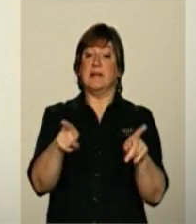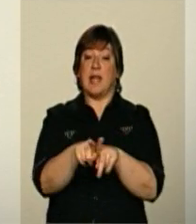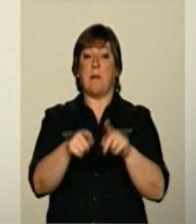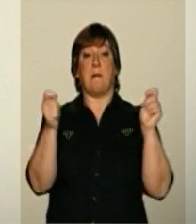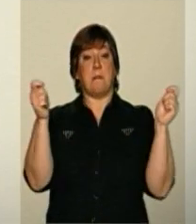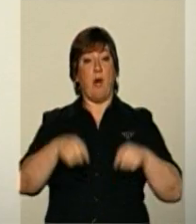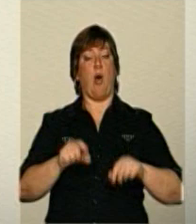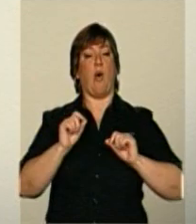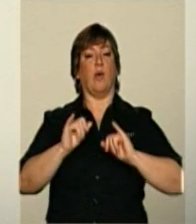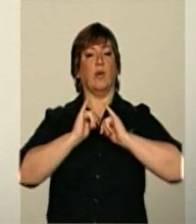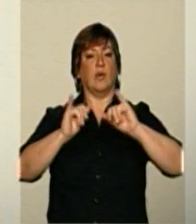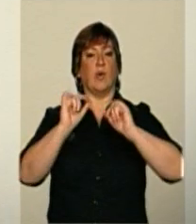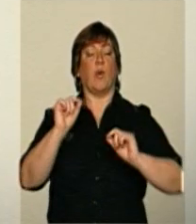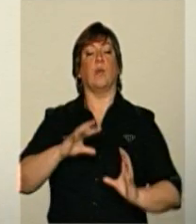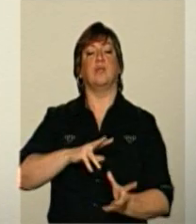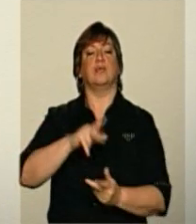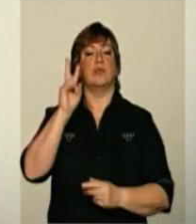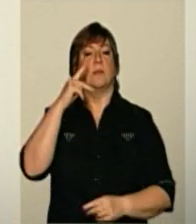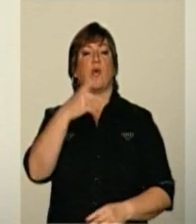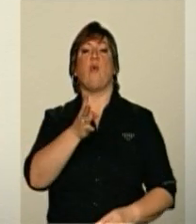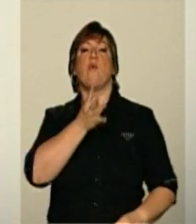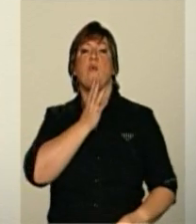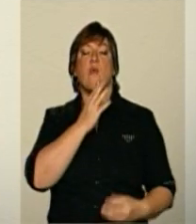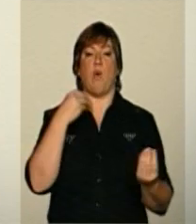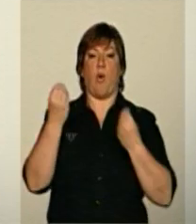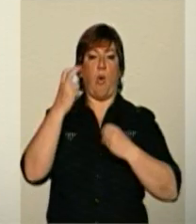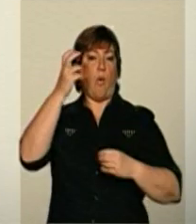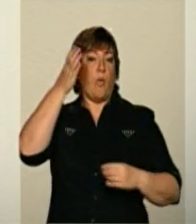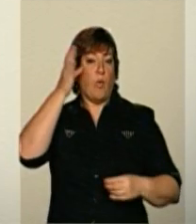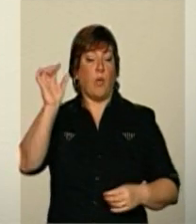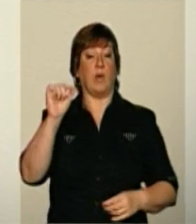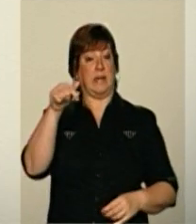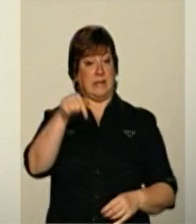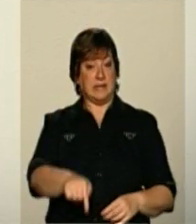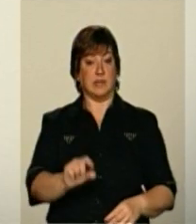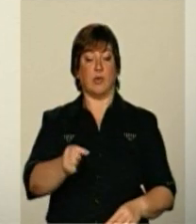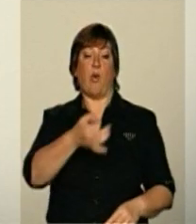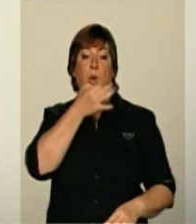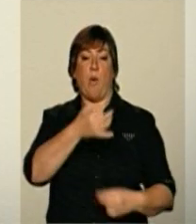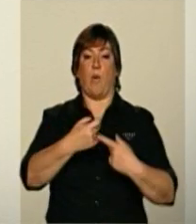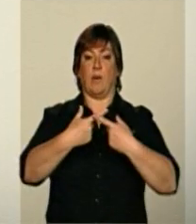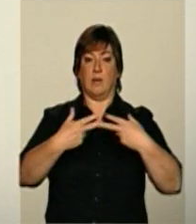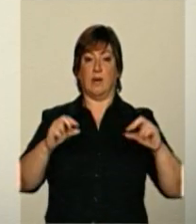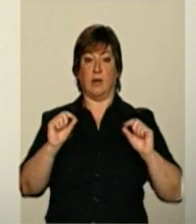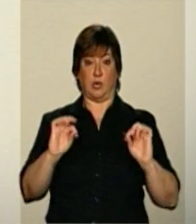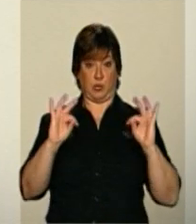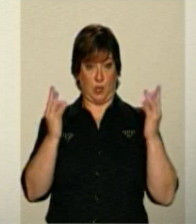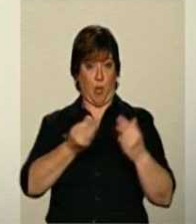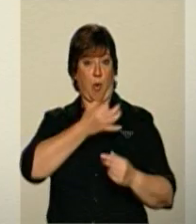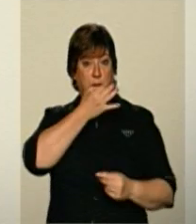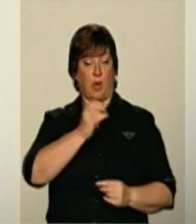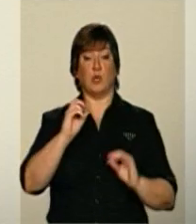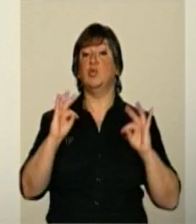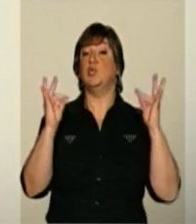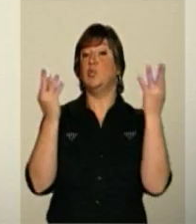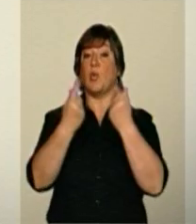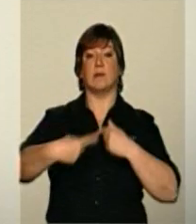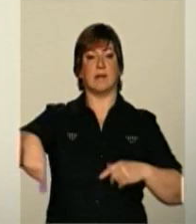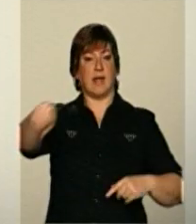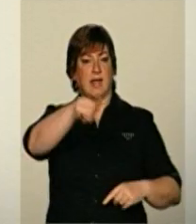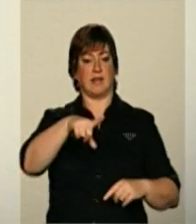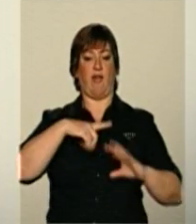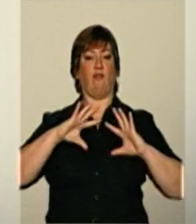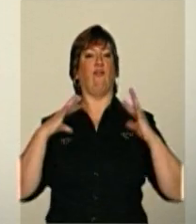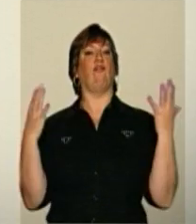compartilhar com o mundo o seu conhecimento a sua cultura e suas opiniões e as opiniões de todos aqueles que o